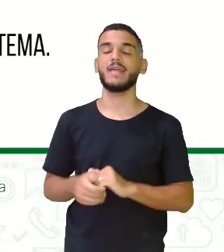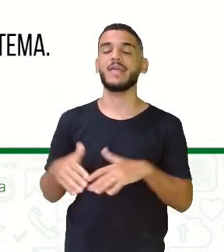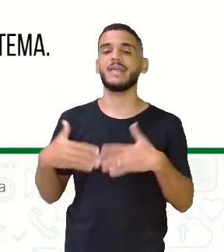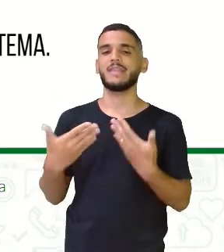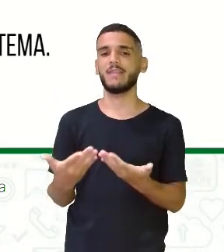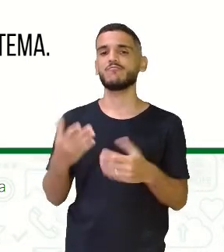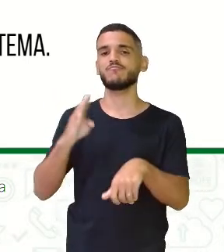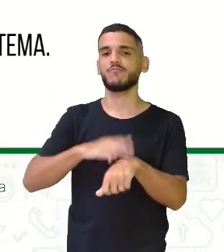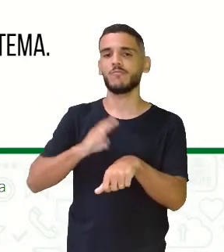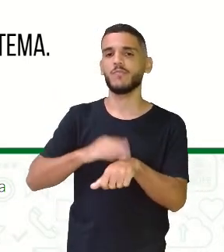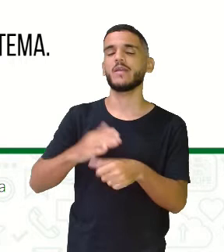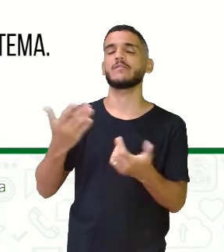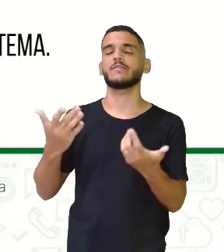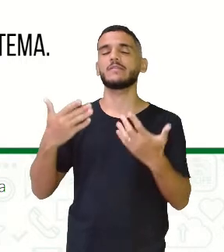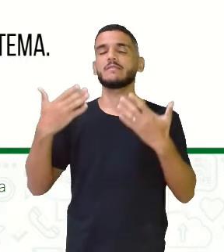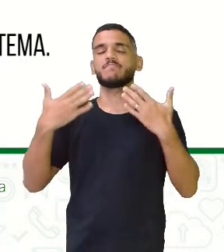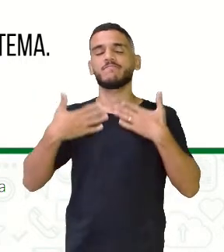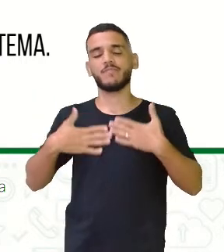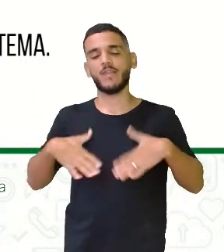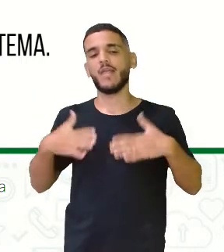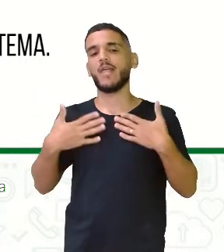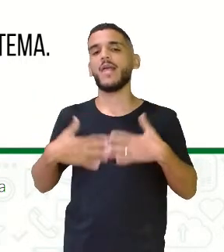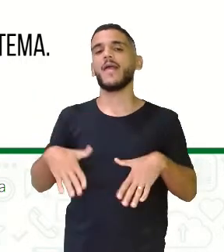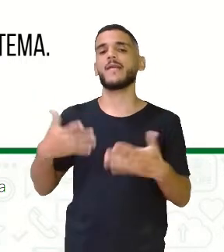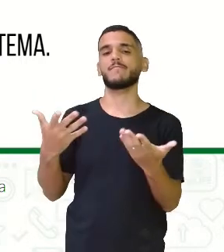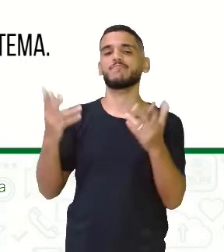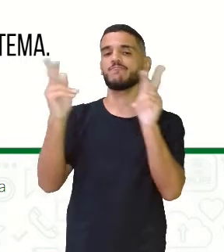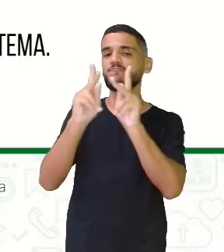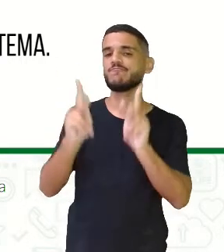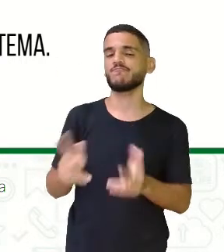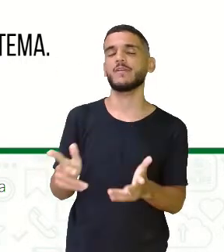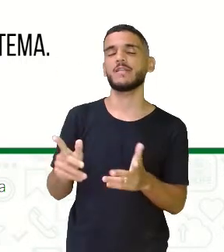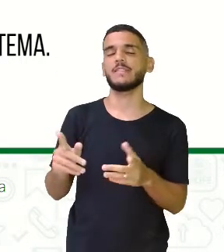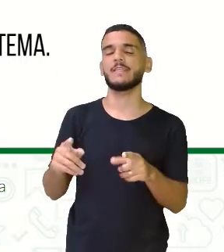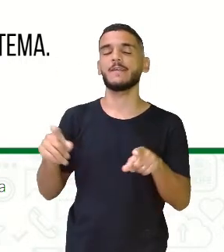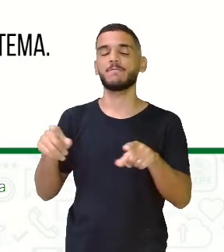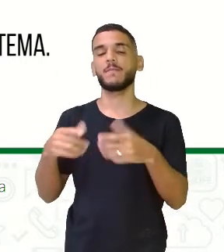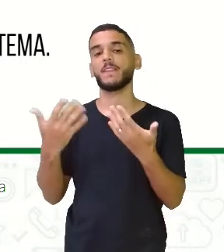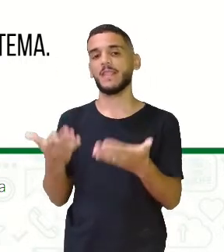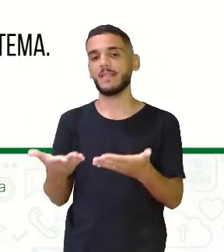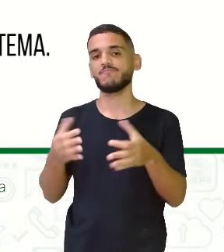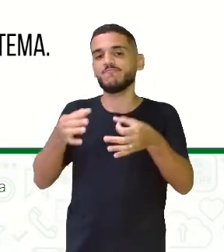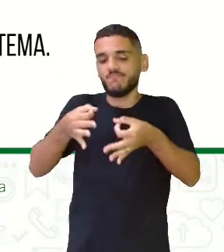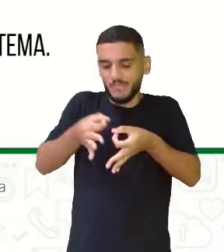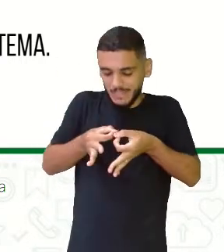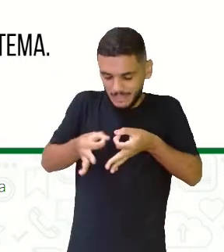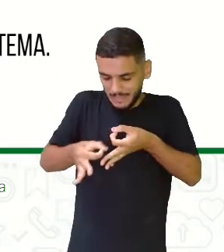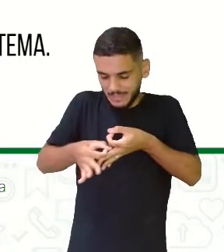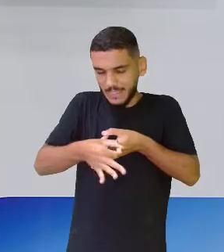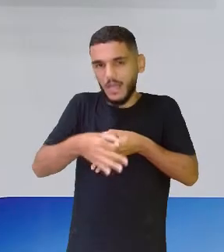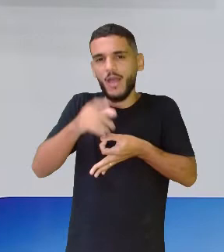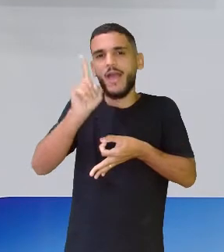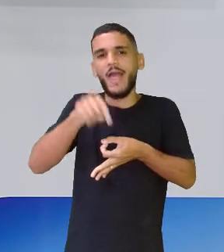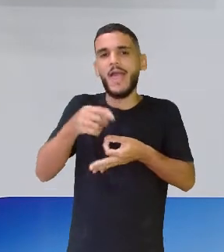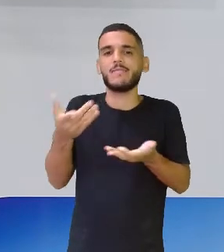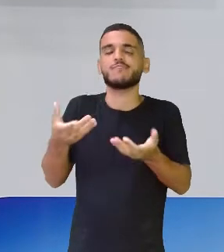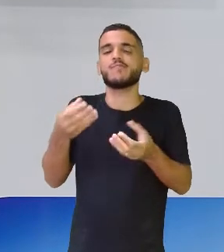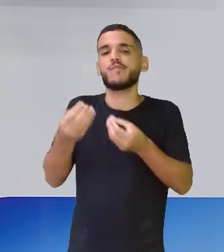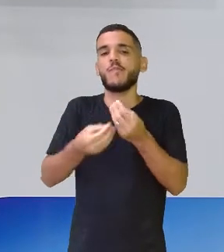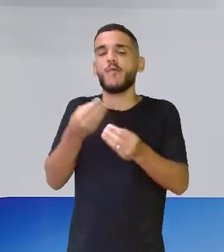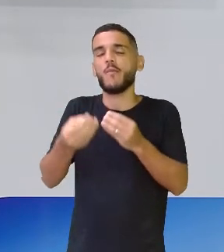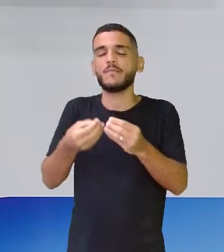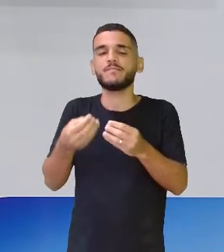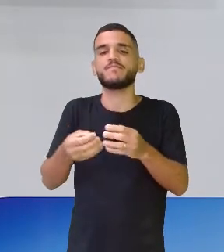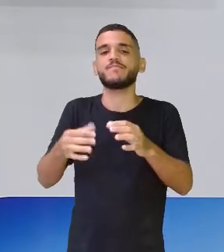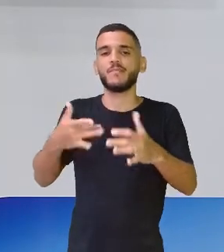e seguridade social. As células formam os órgãos, que fazem parte do sistema. Vejam só, vamos explicando